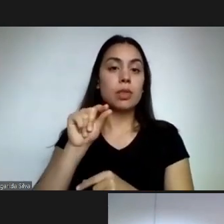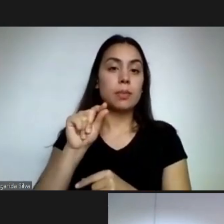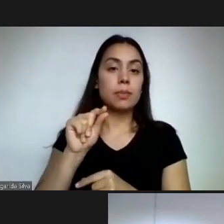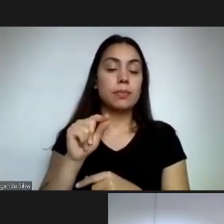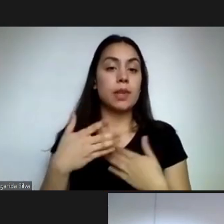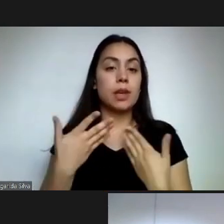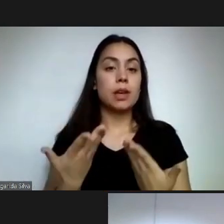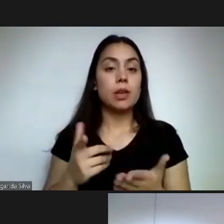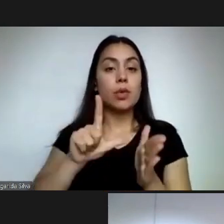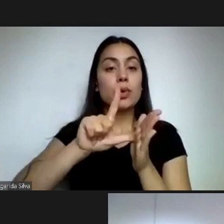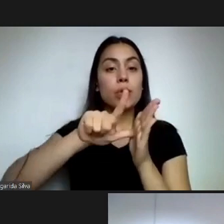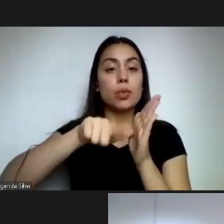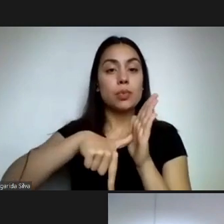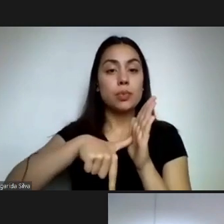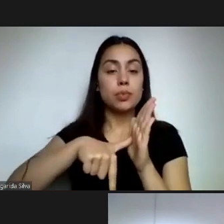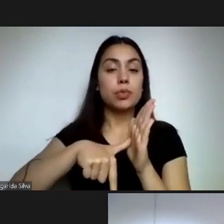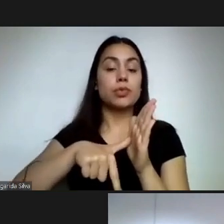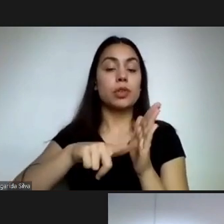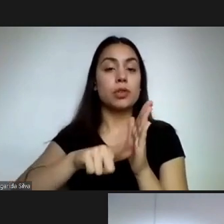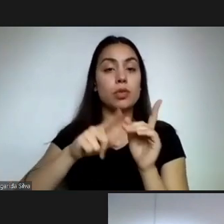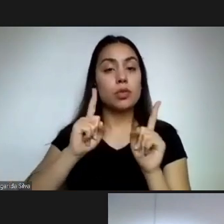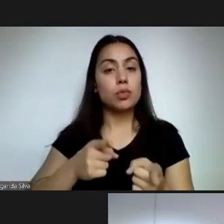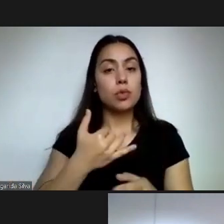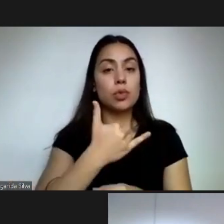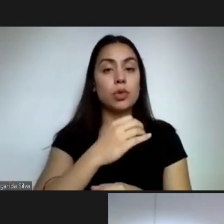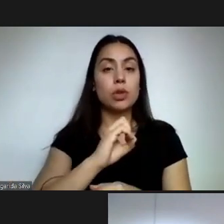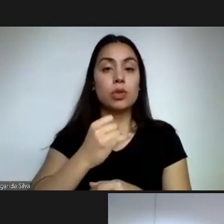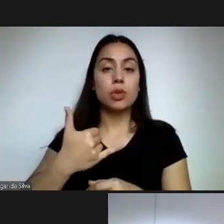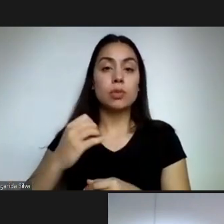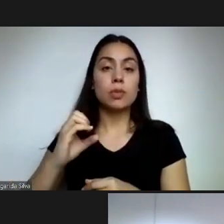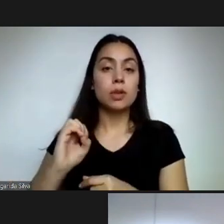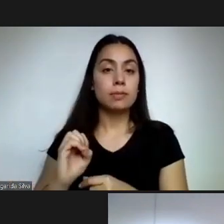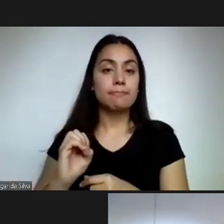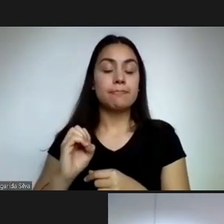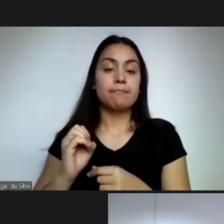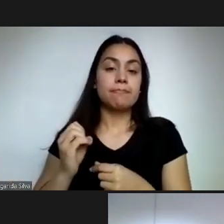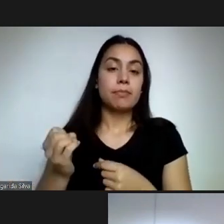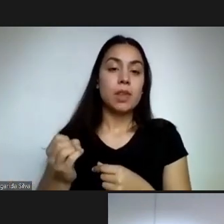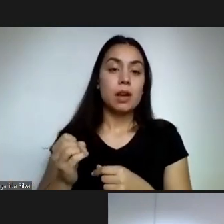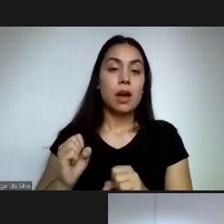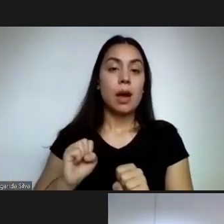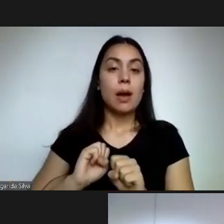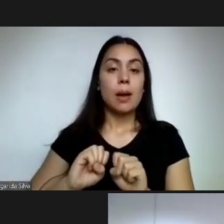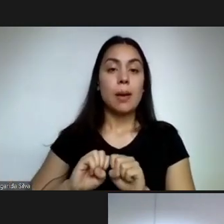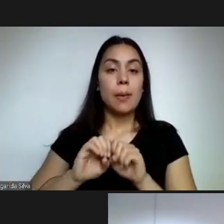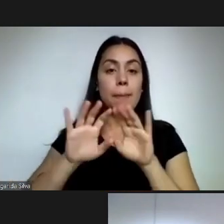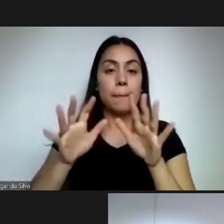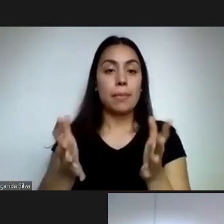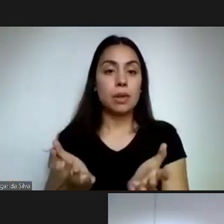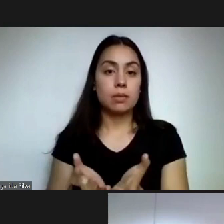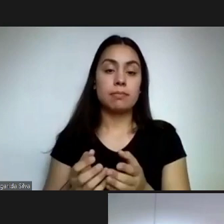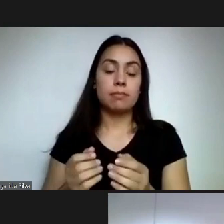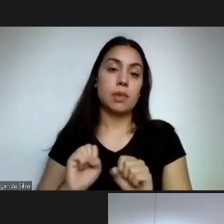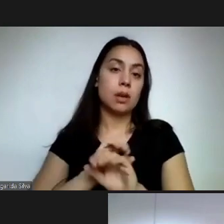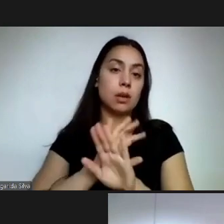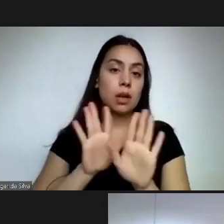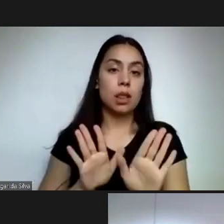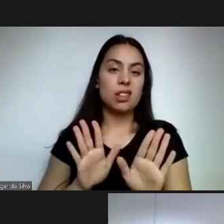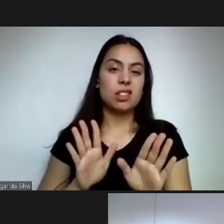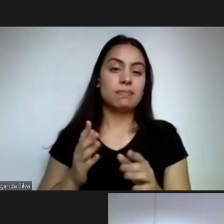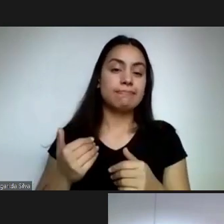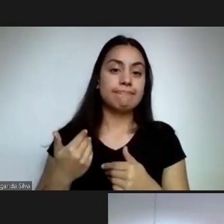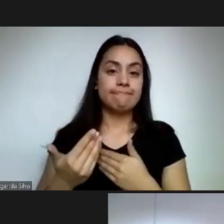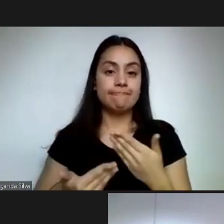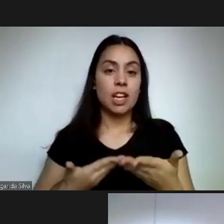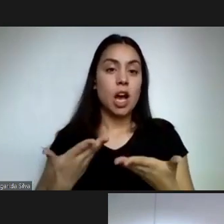é um projeto que já está em funcionamento desde 2020, a pandemia obviamente trocou-nos aqui umas voltas, mas não foi só a nós.